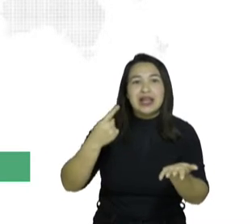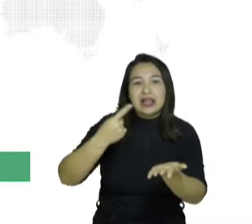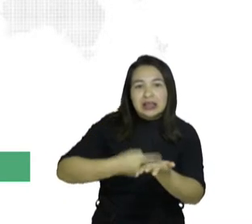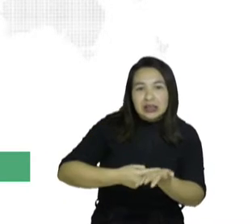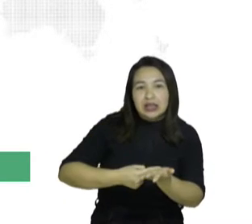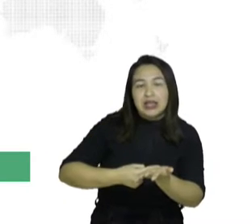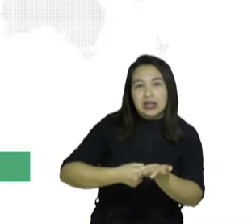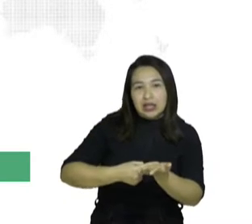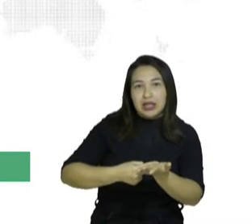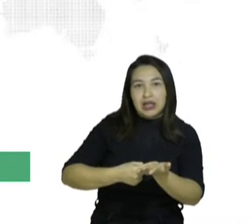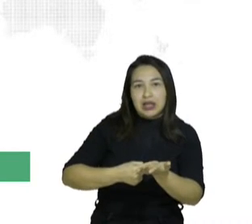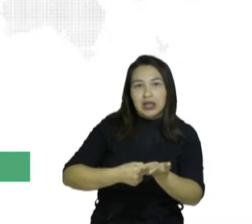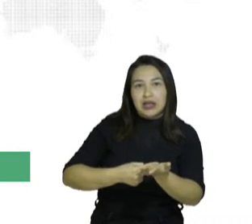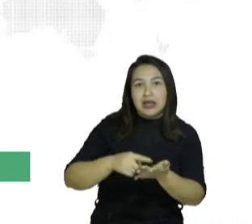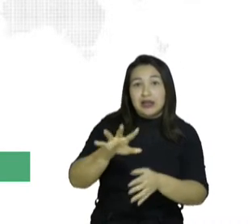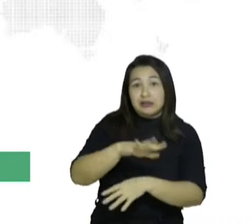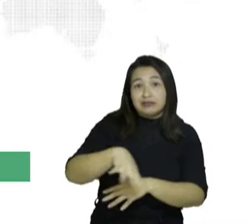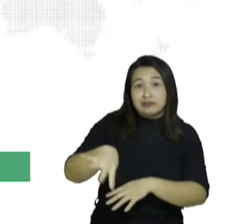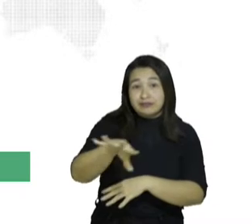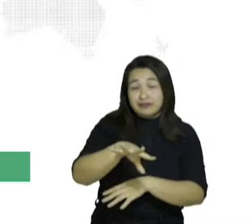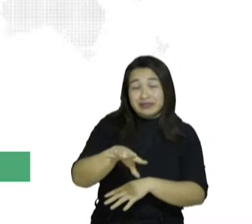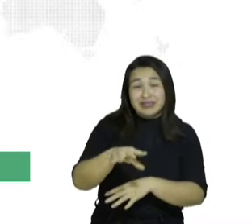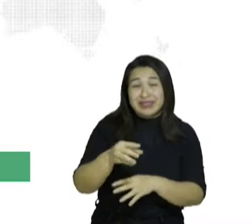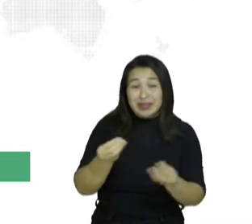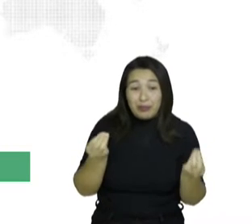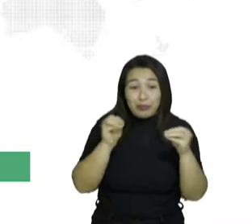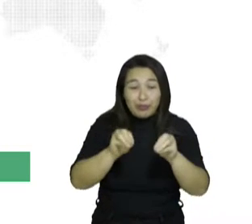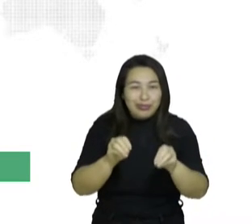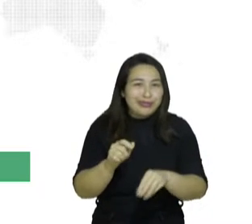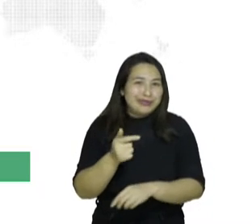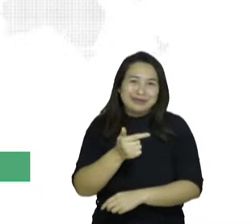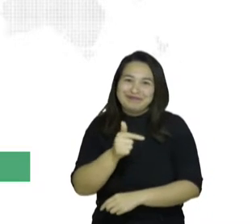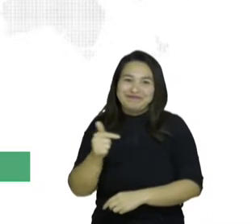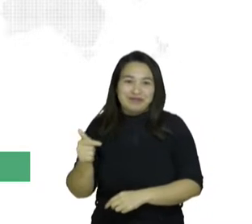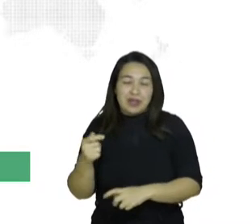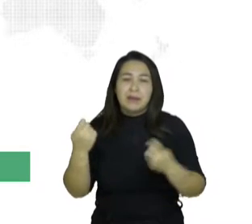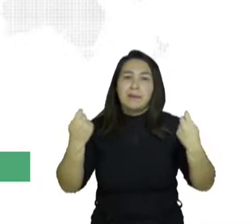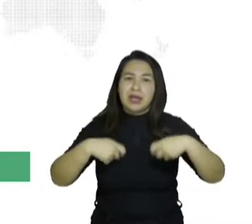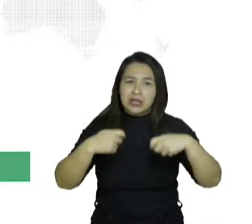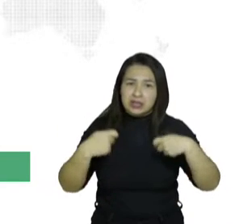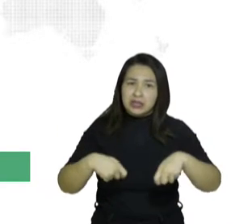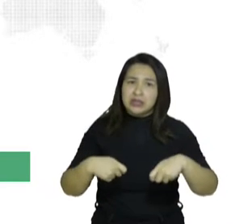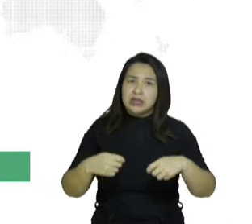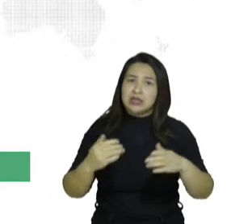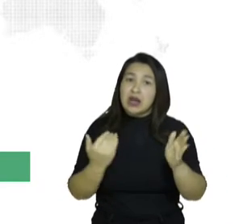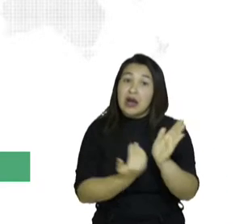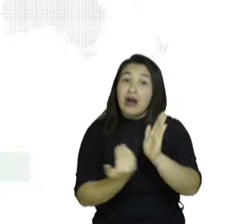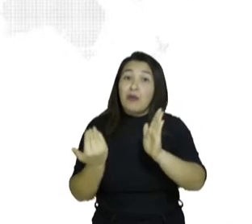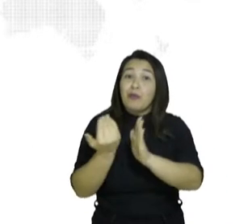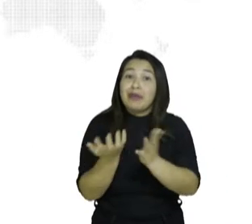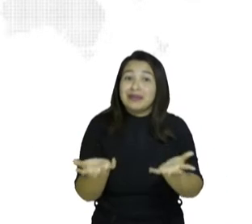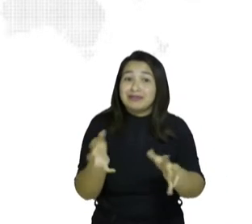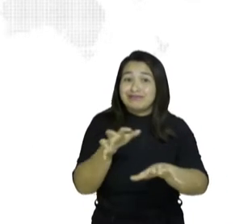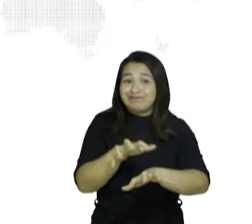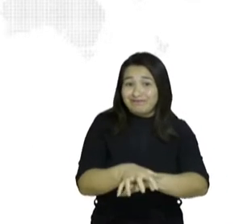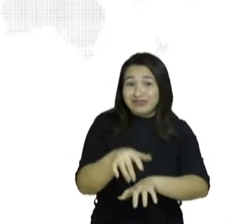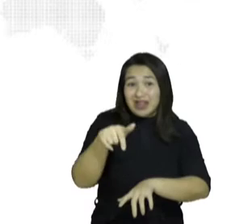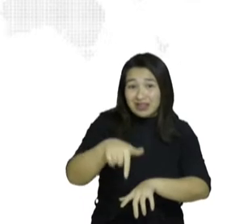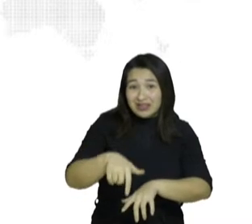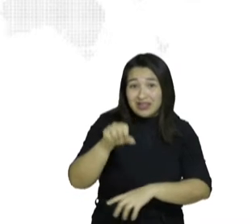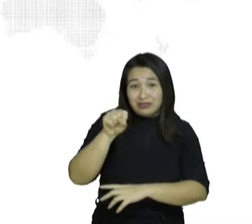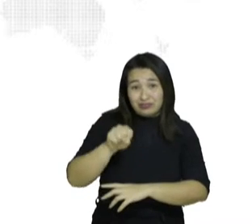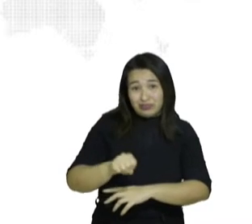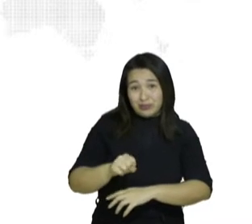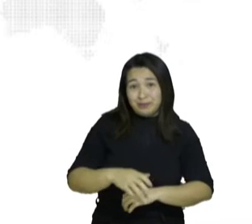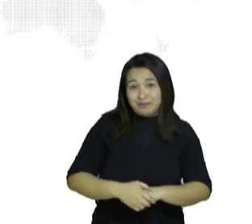mas isso ainda não foi implementado a gente precisa ter maior integração entre as aduanas sul-americanas